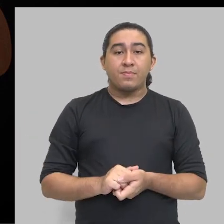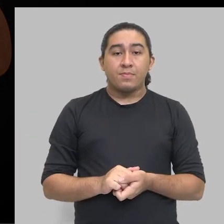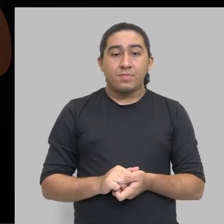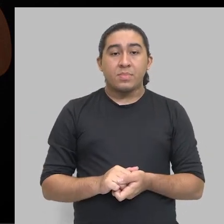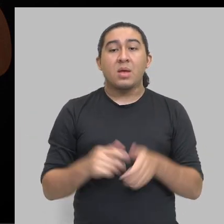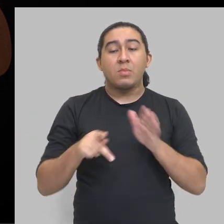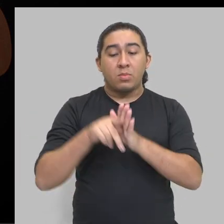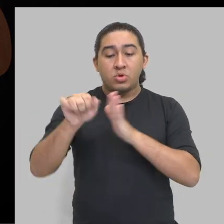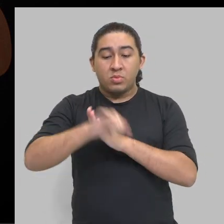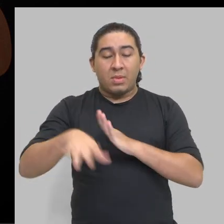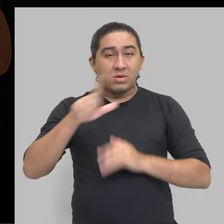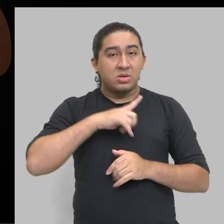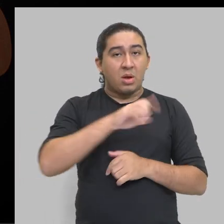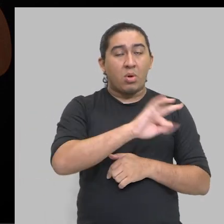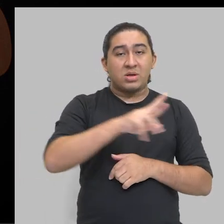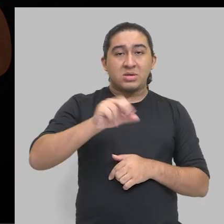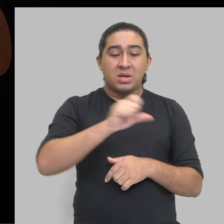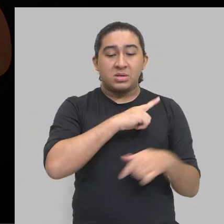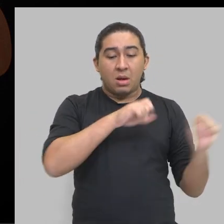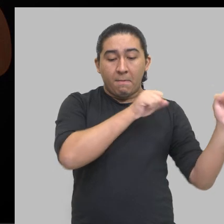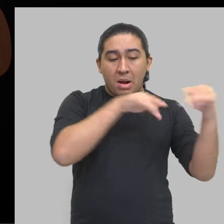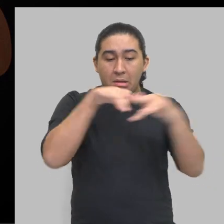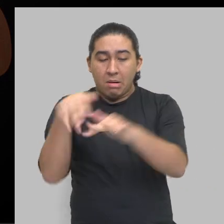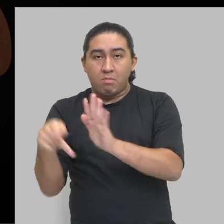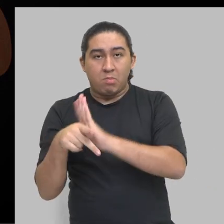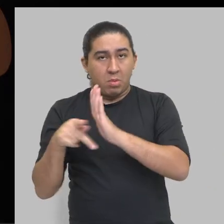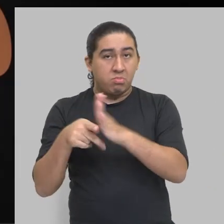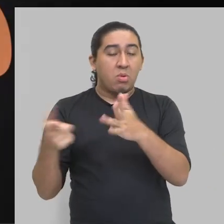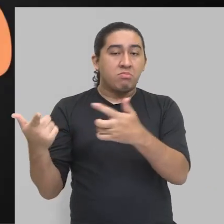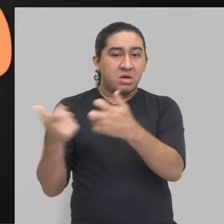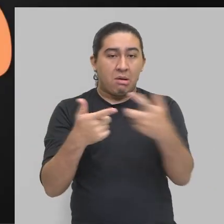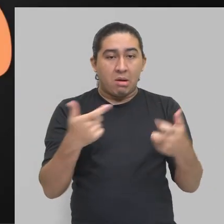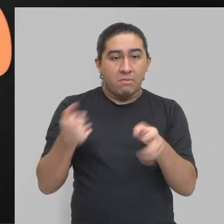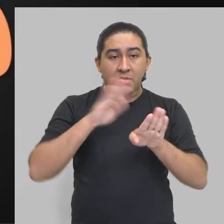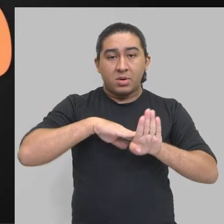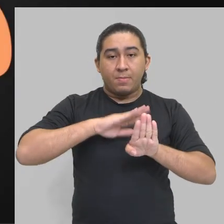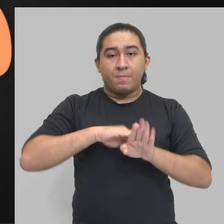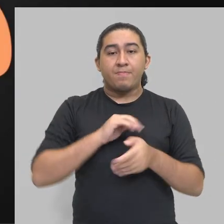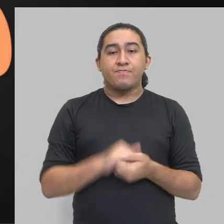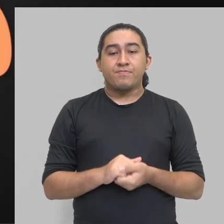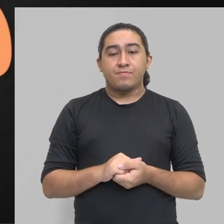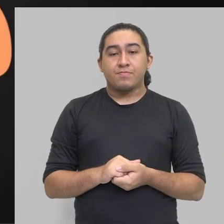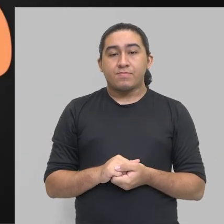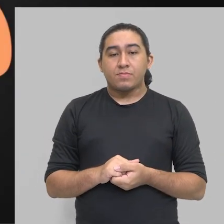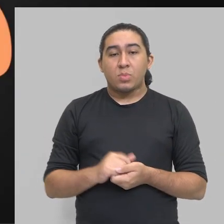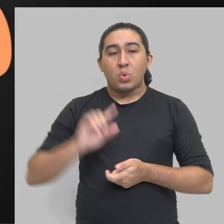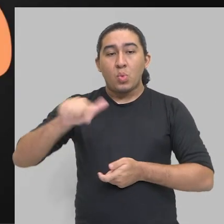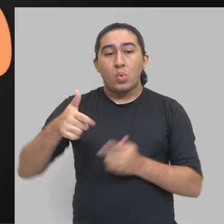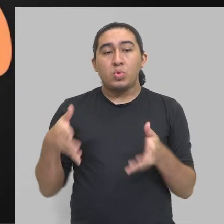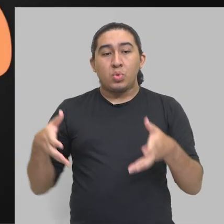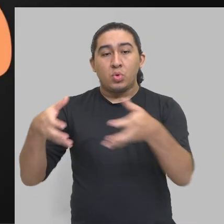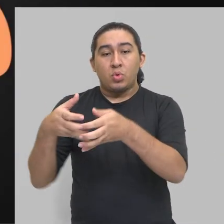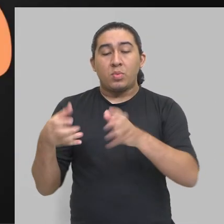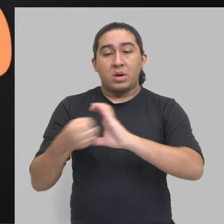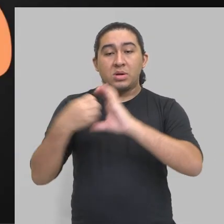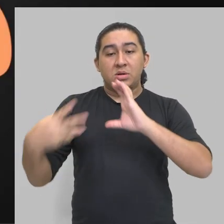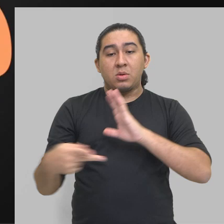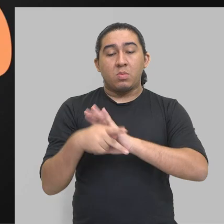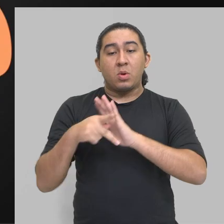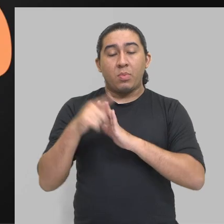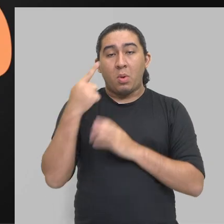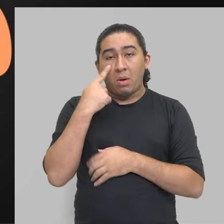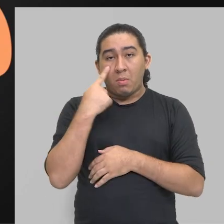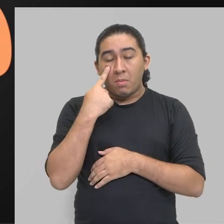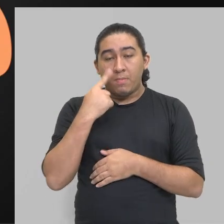afegã pelos soviéticos ainda durante a Guerra Fria, ok? O nosso próximo grupo, caracterizado